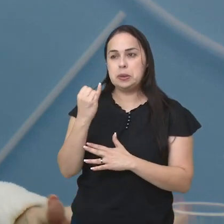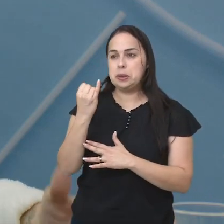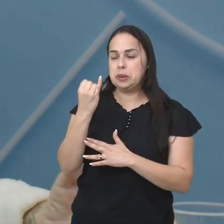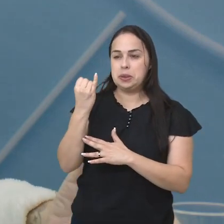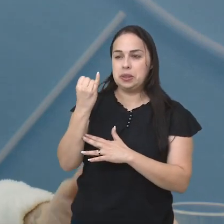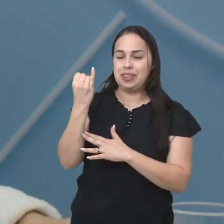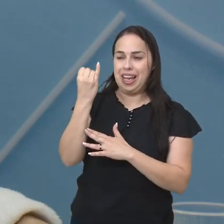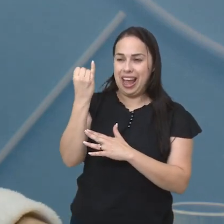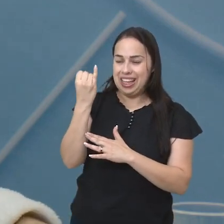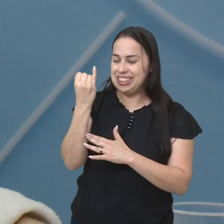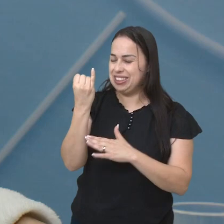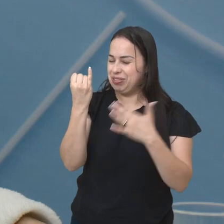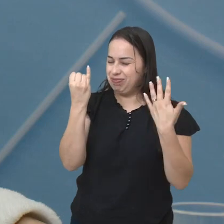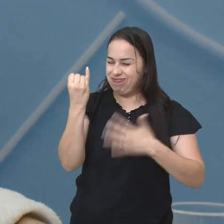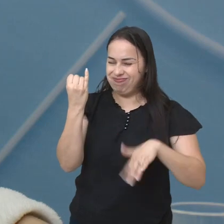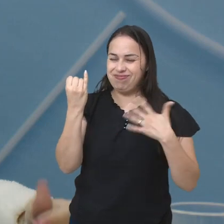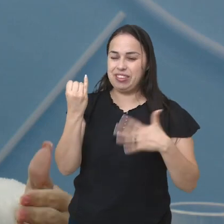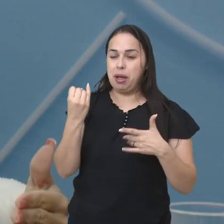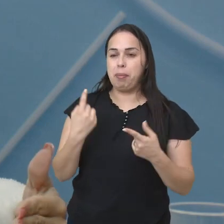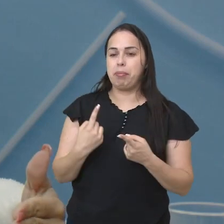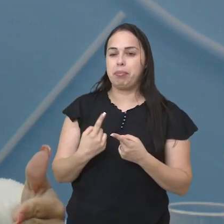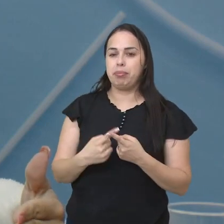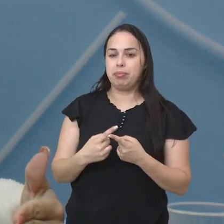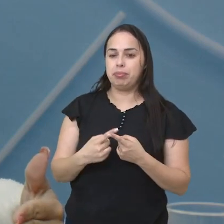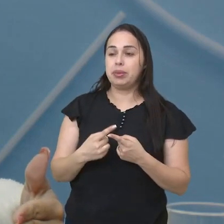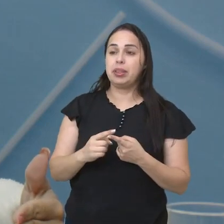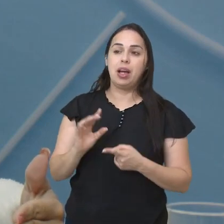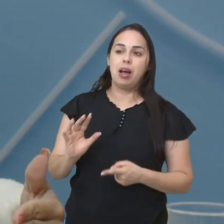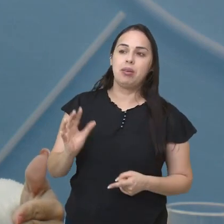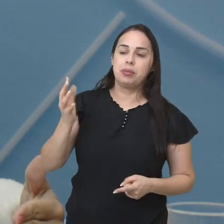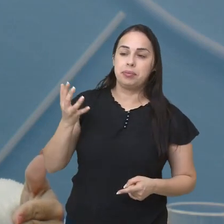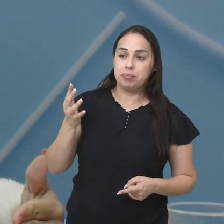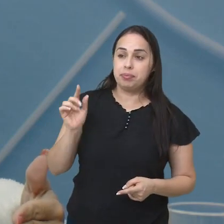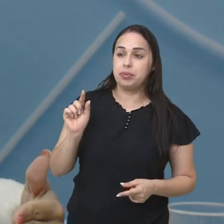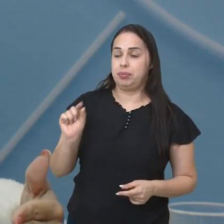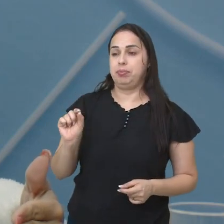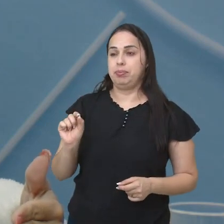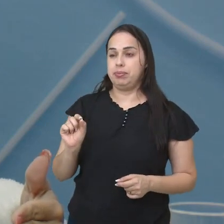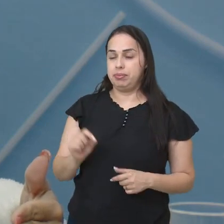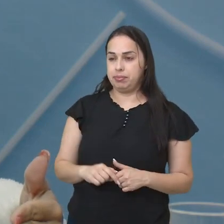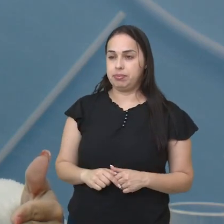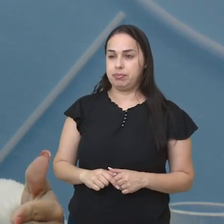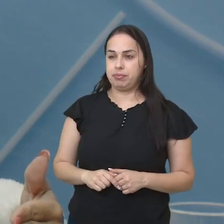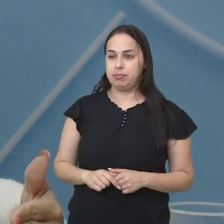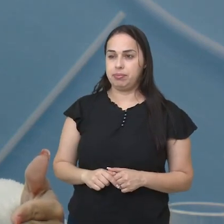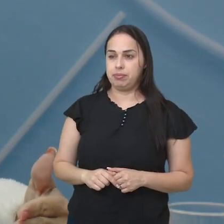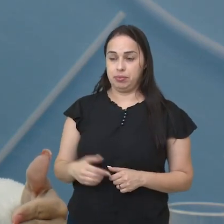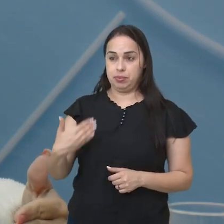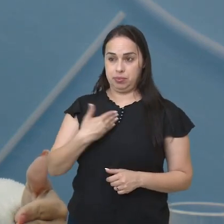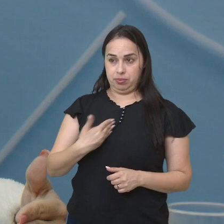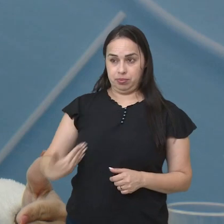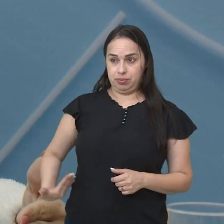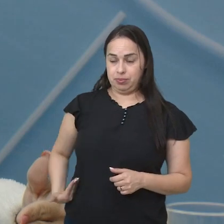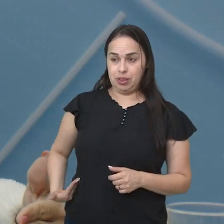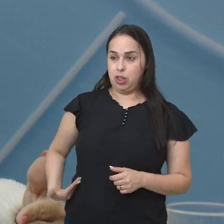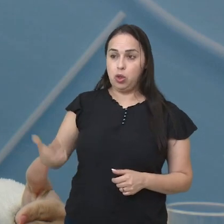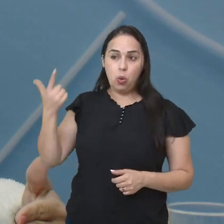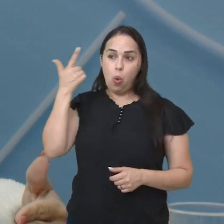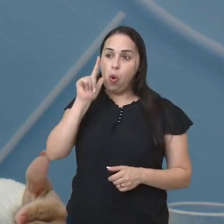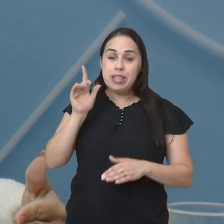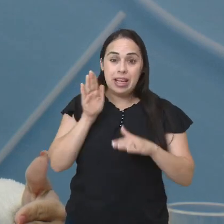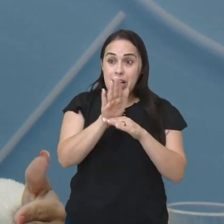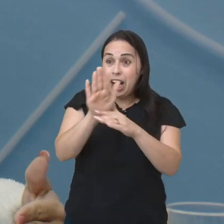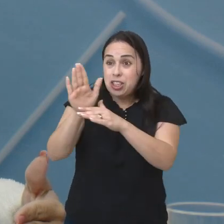extrema importância, né? Porque o que acontece? O poder público hoje ele não está dando conta, ele